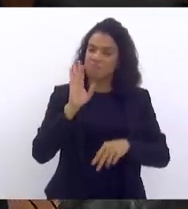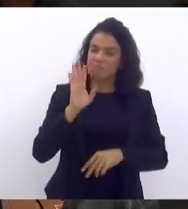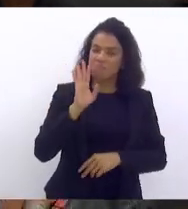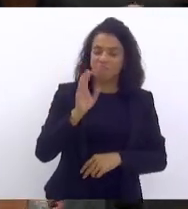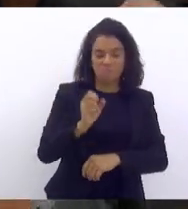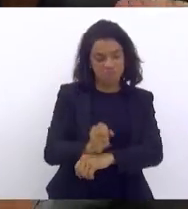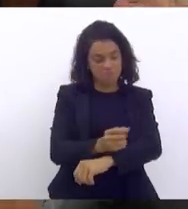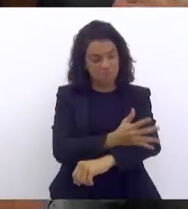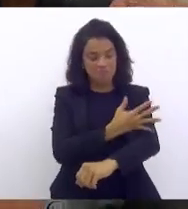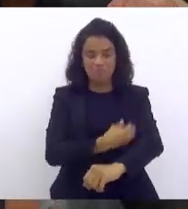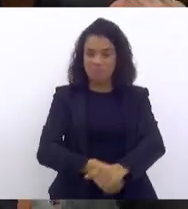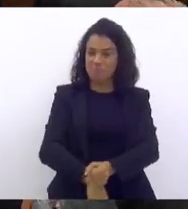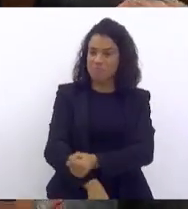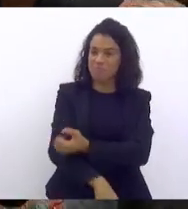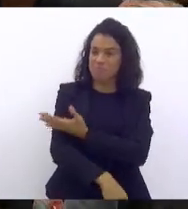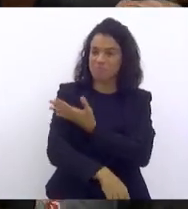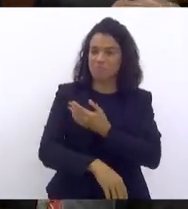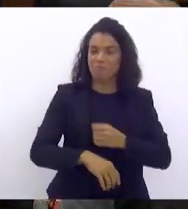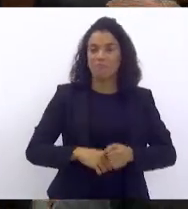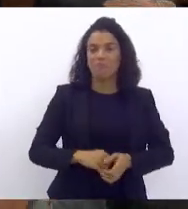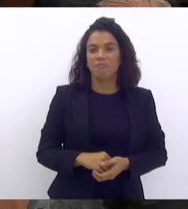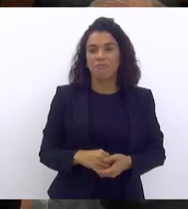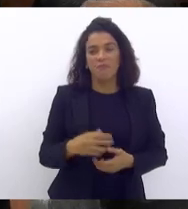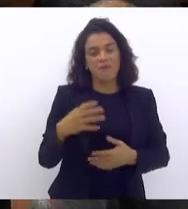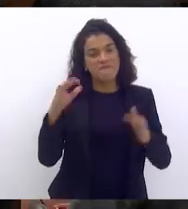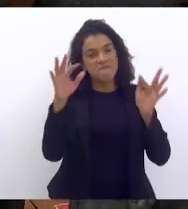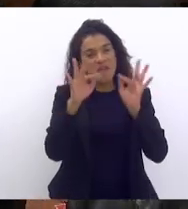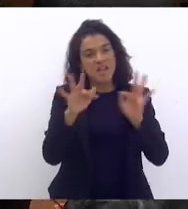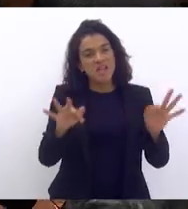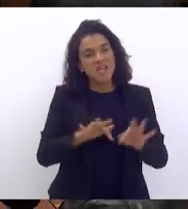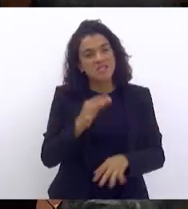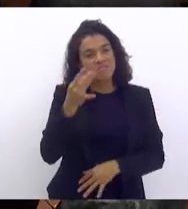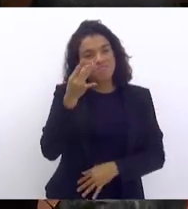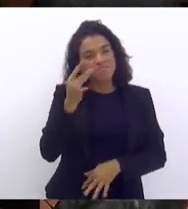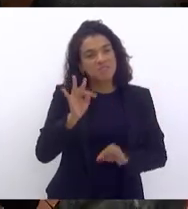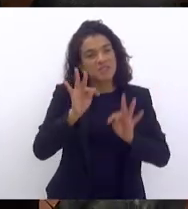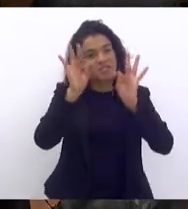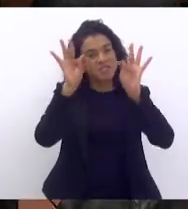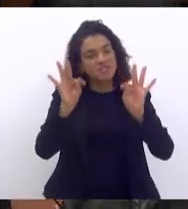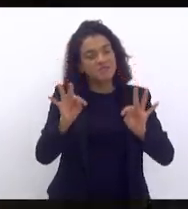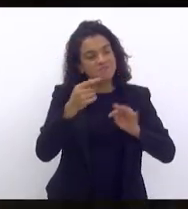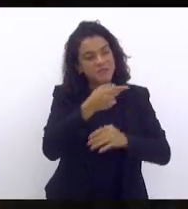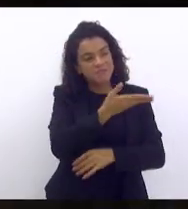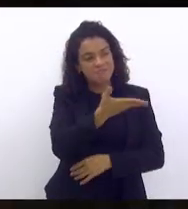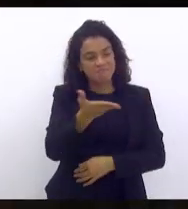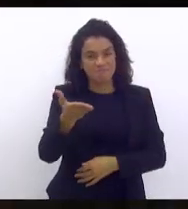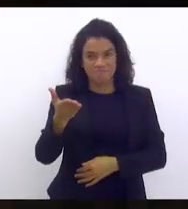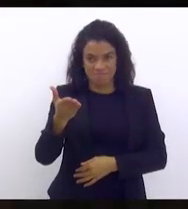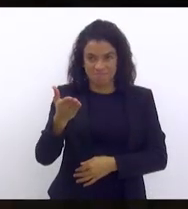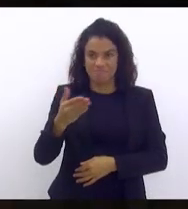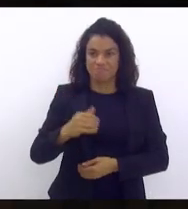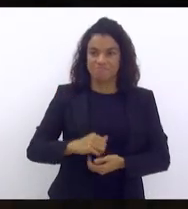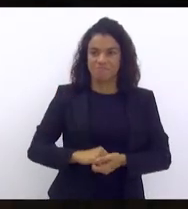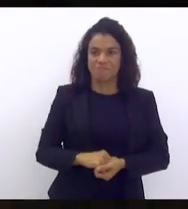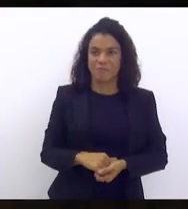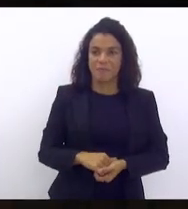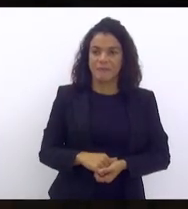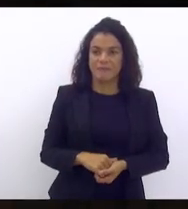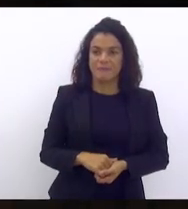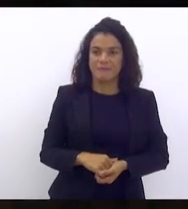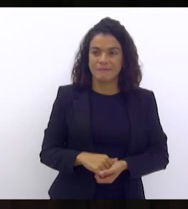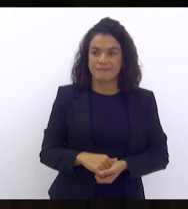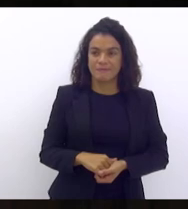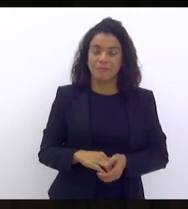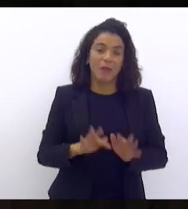muito emocionante. Fico feliz em testemunhar, né, a gente fazendo história aqui dentro da LERJ. É, mas